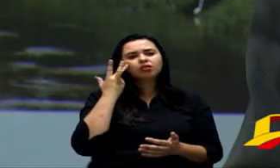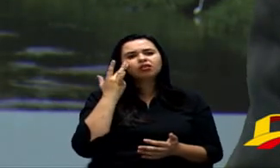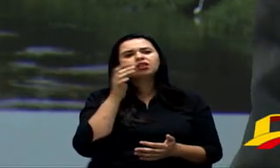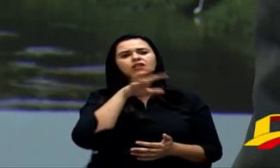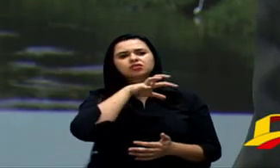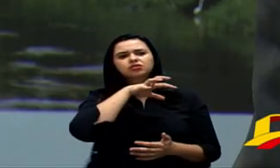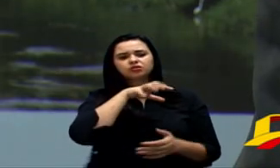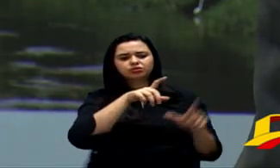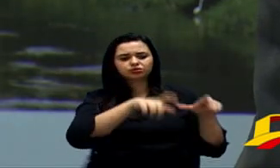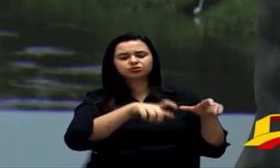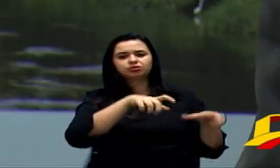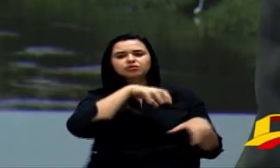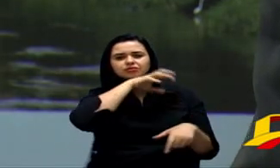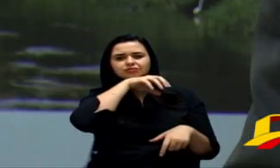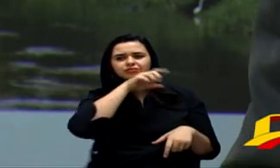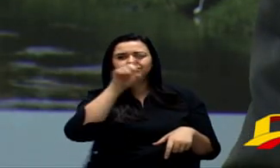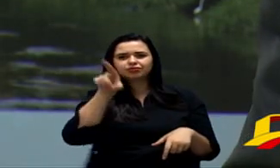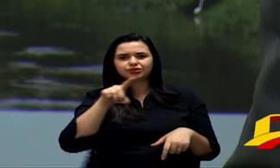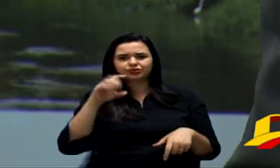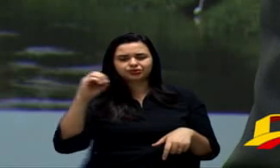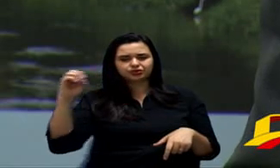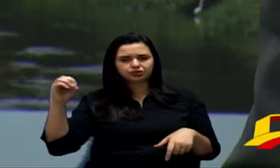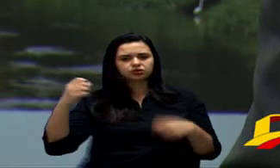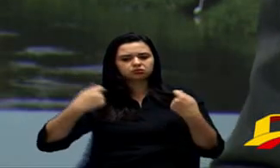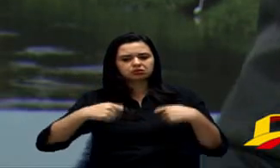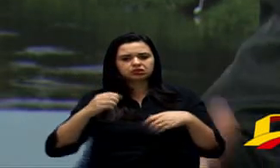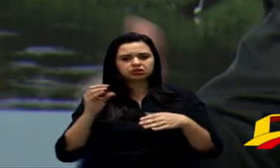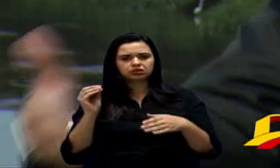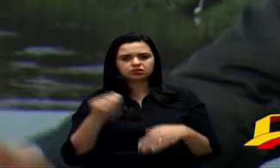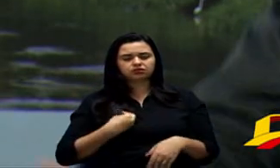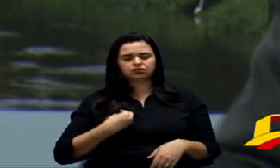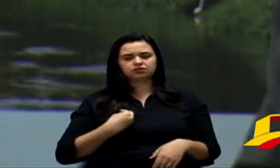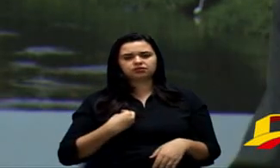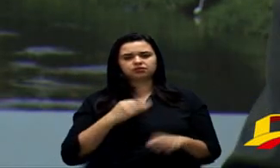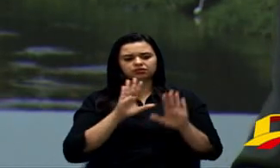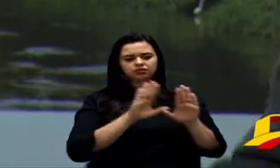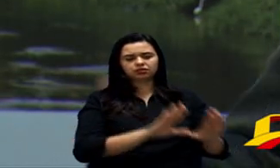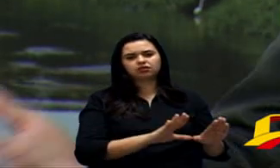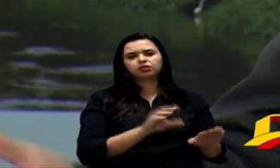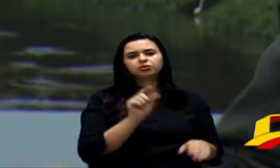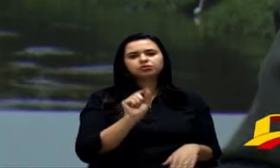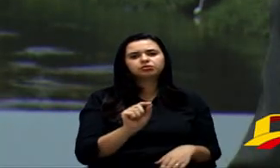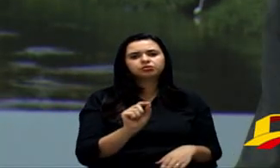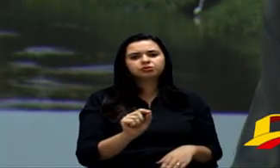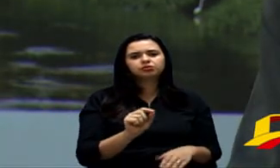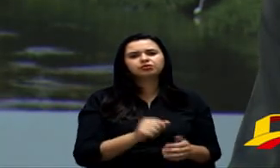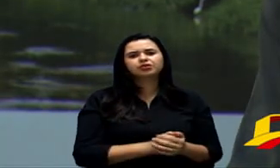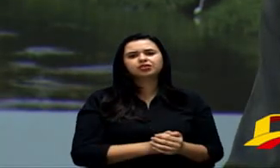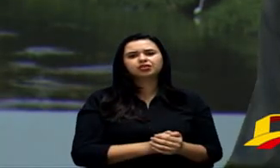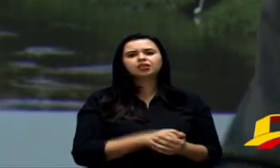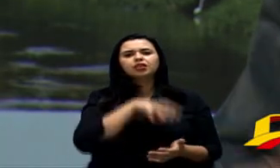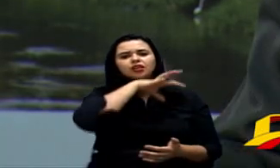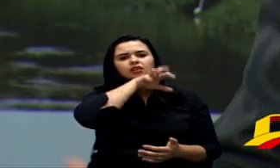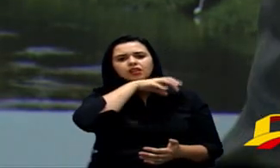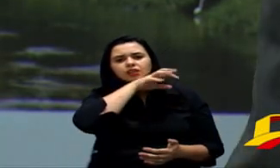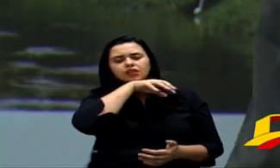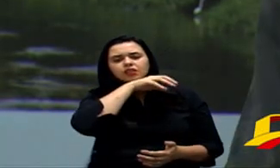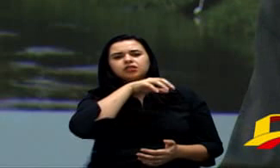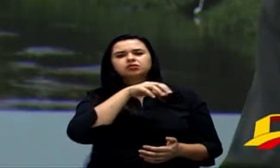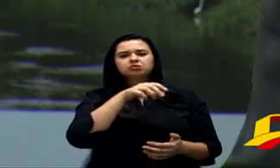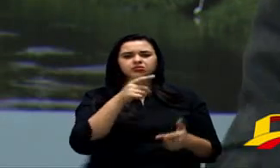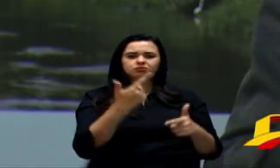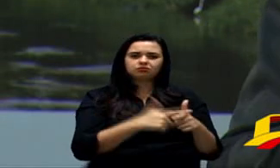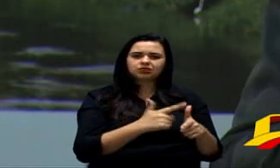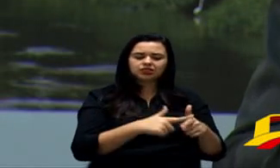que não haja a extinção, e também aquele animal que sofreu algo, uma mutilação, por exemplo, e que não possa